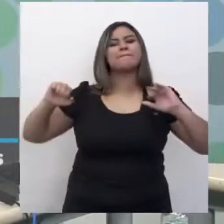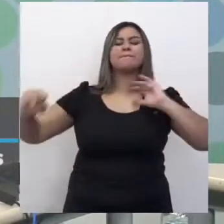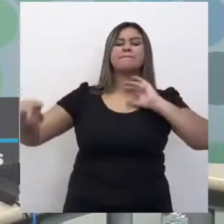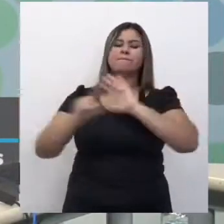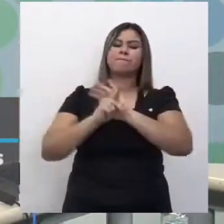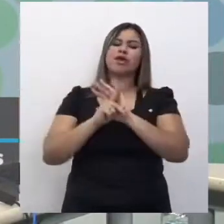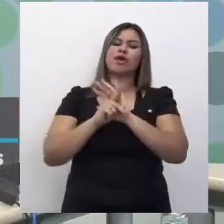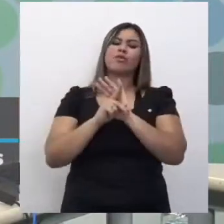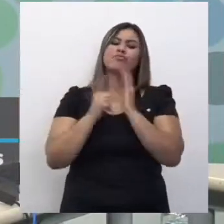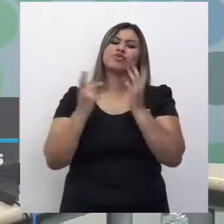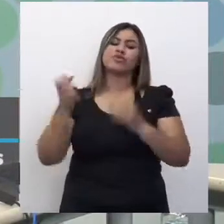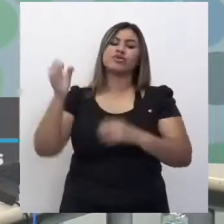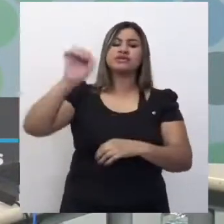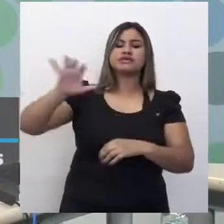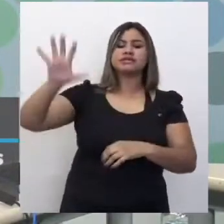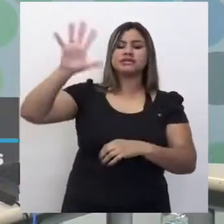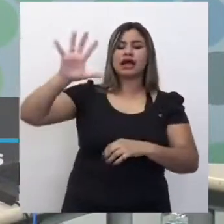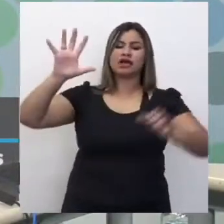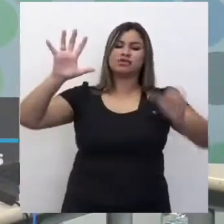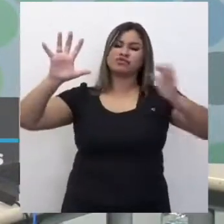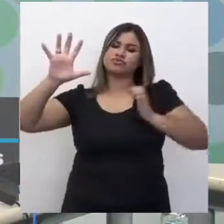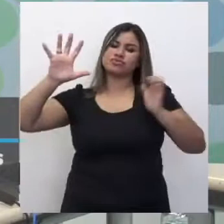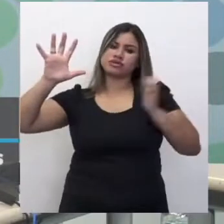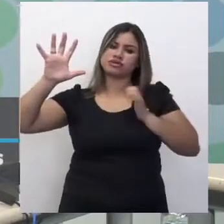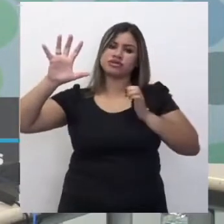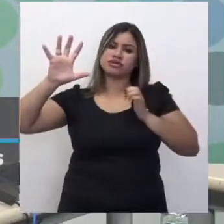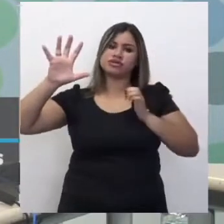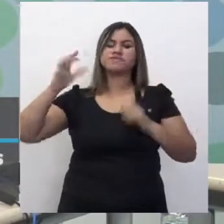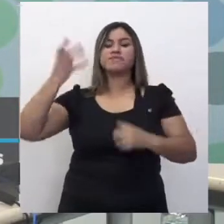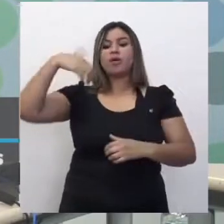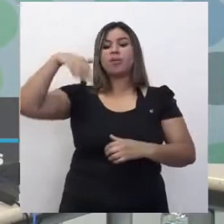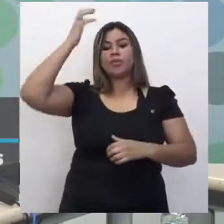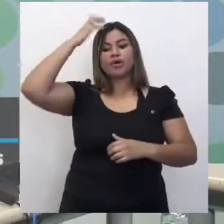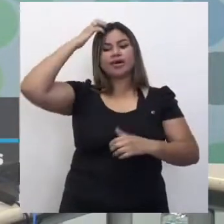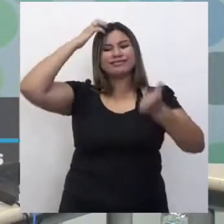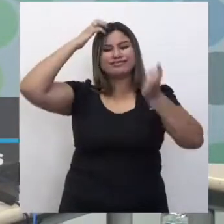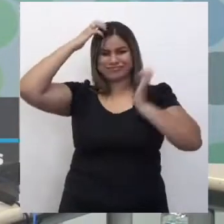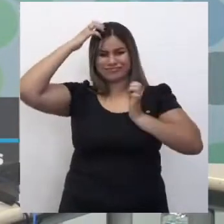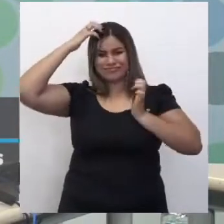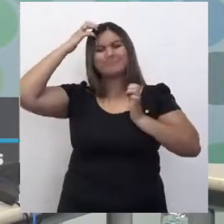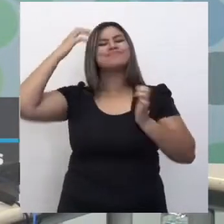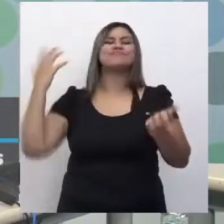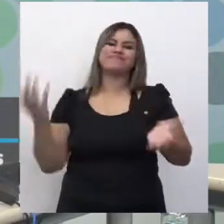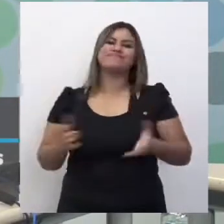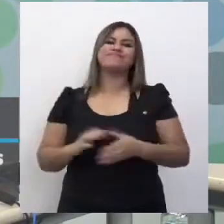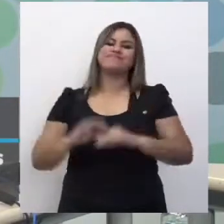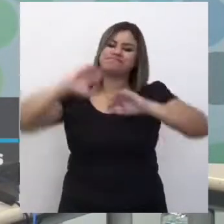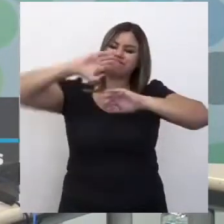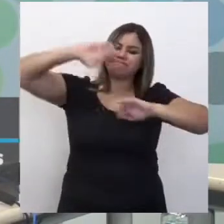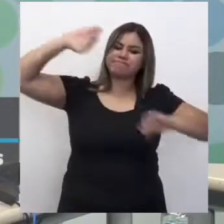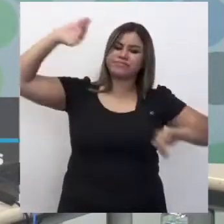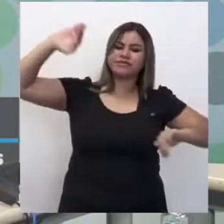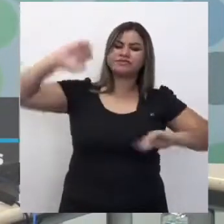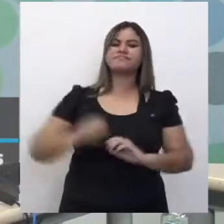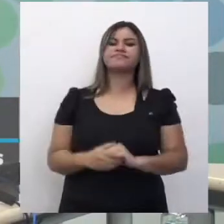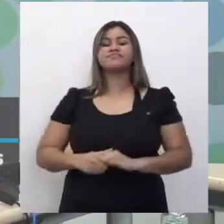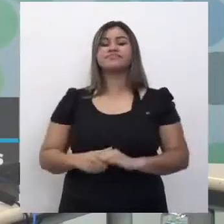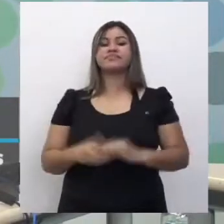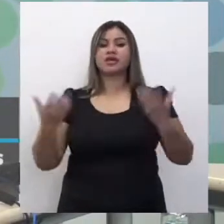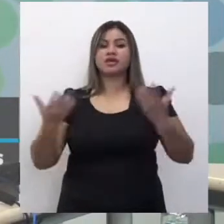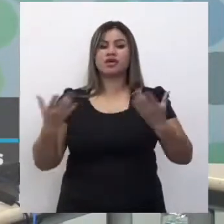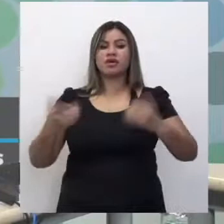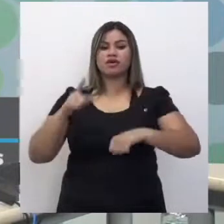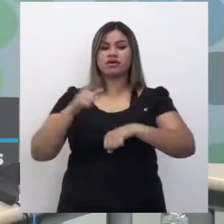entre Estado e burguesia, entre monarquia e burguesia, melhor dizendo. Certo, gente? Vamos para um momento de